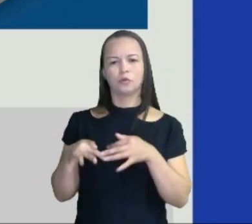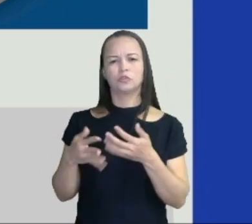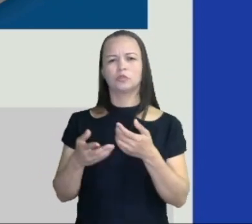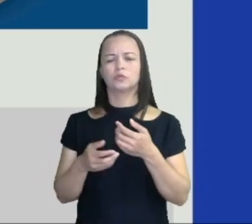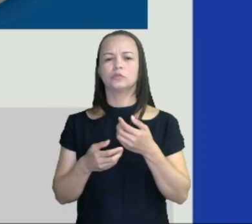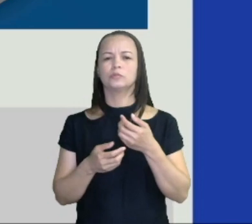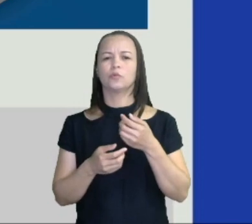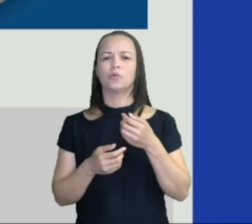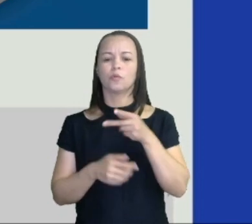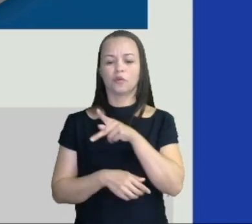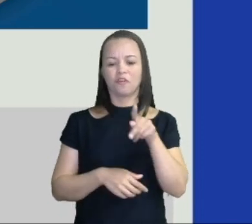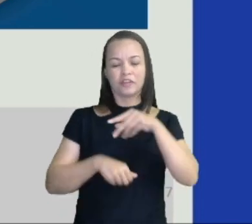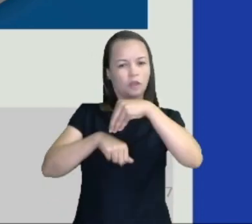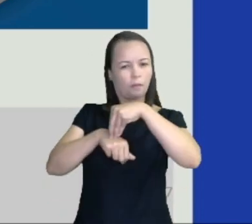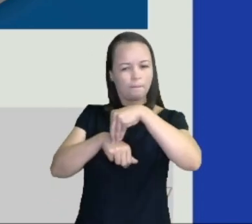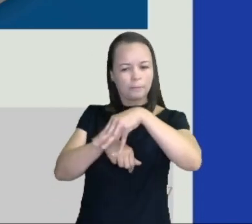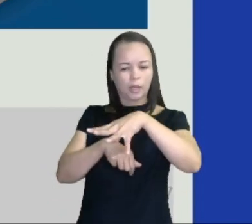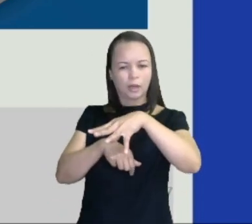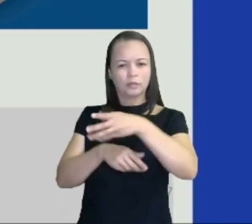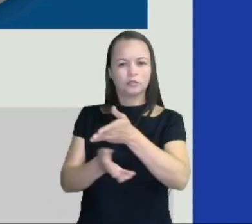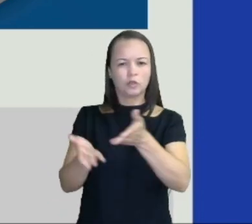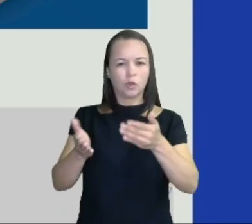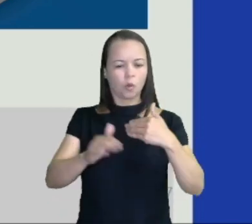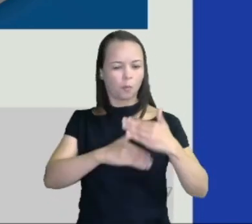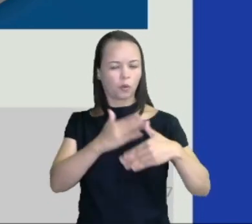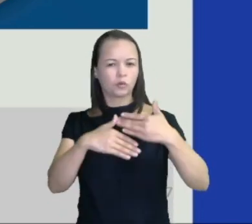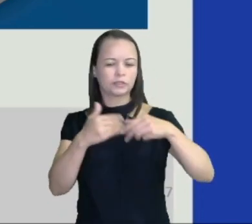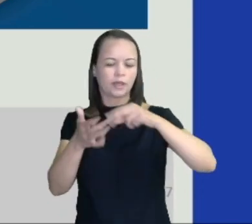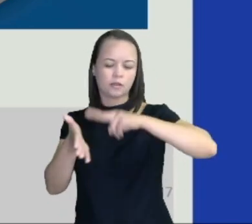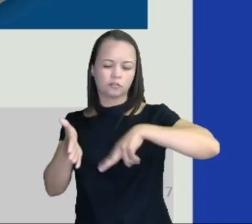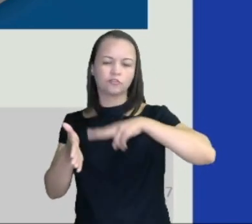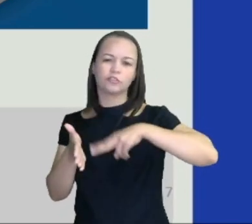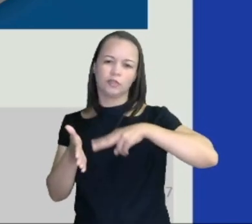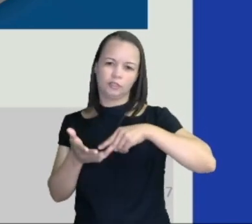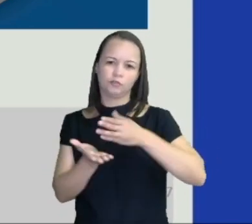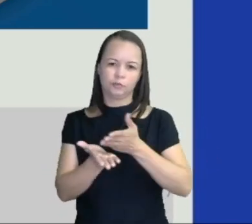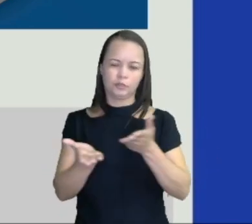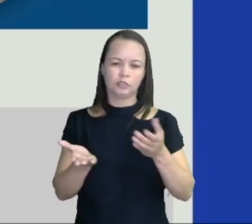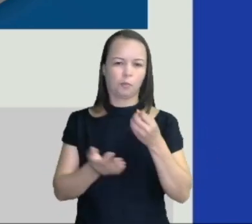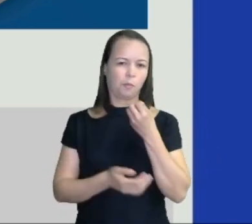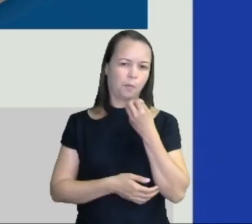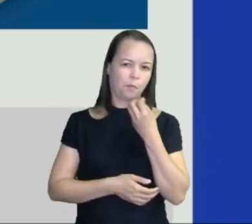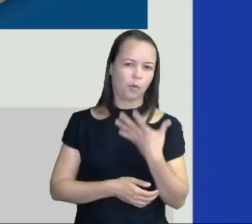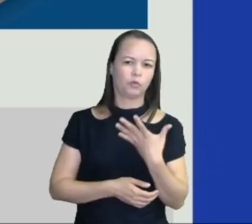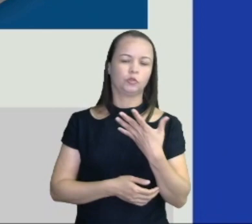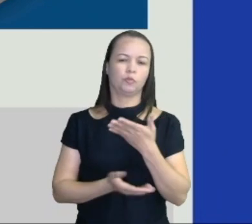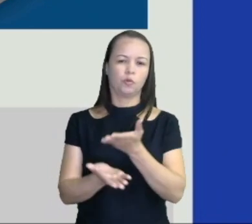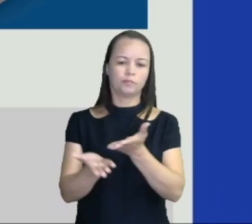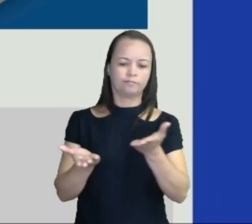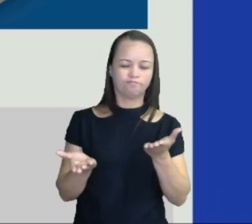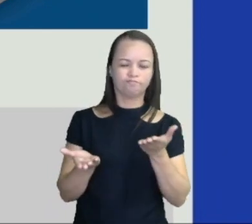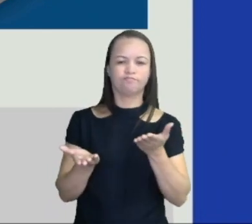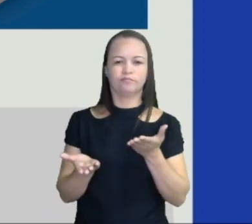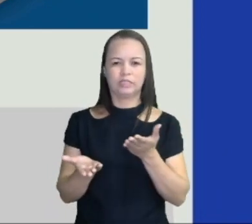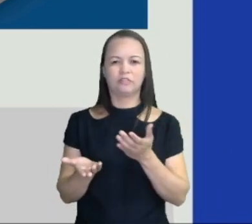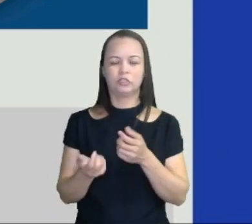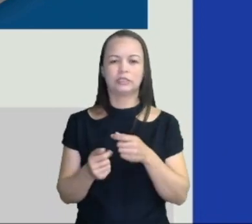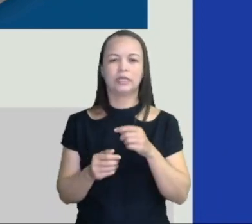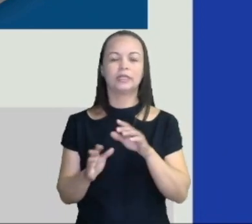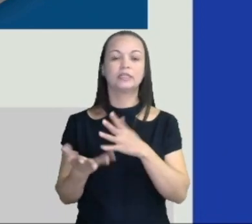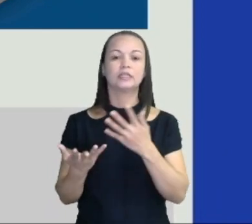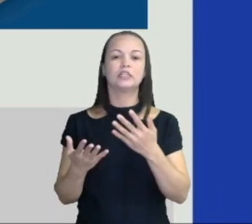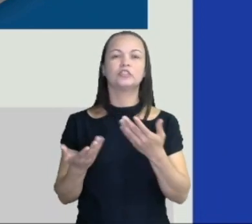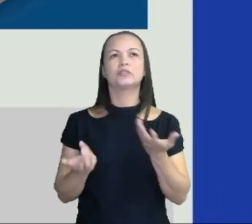dar uma dica de processo de leitura. Muito bom para você que